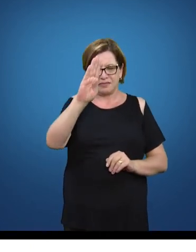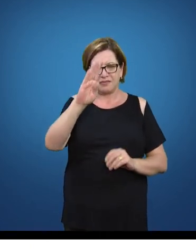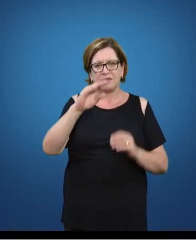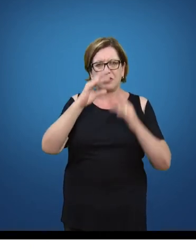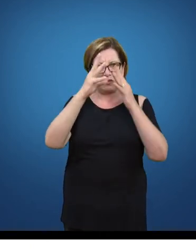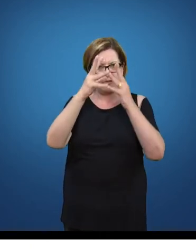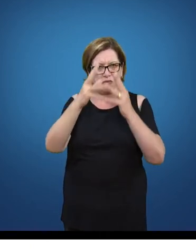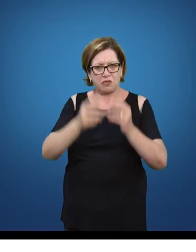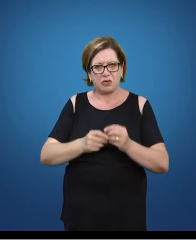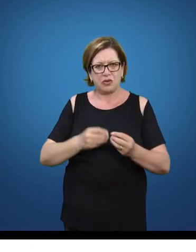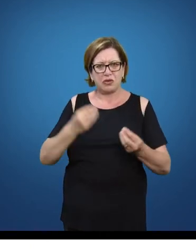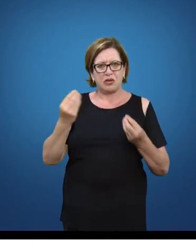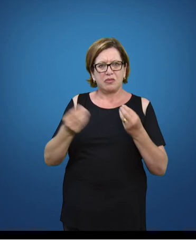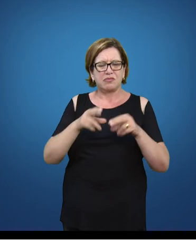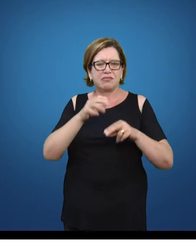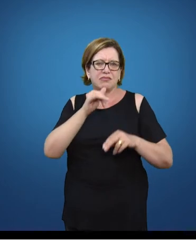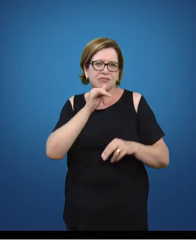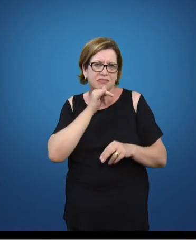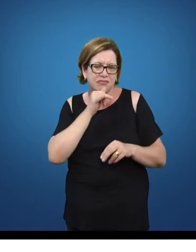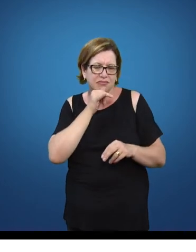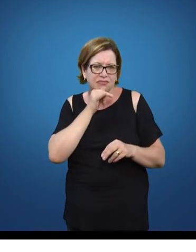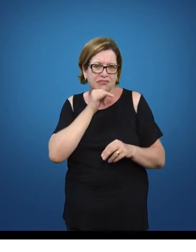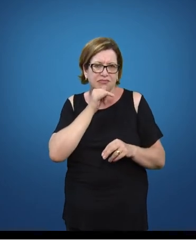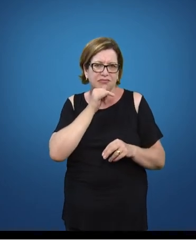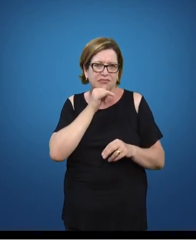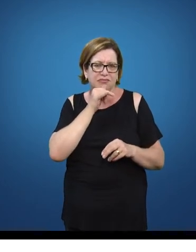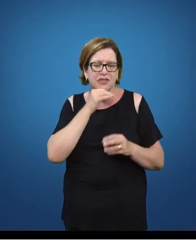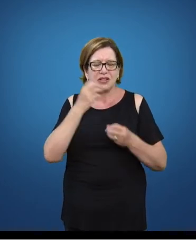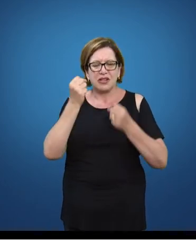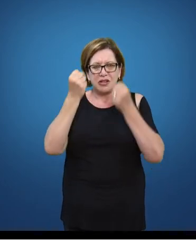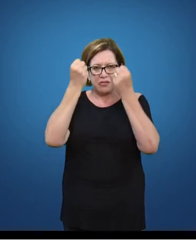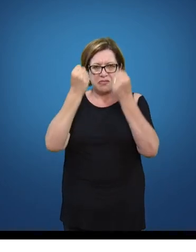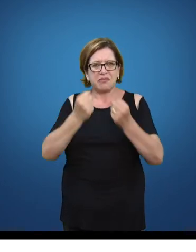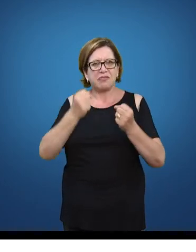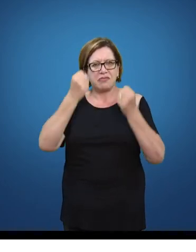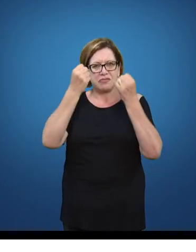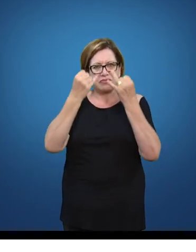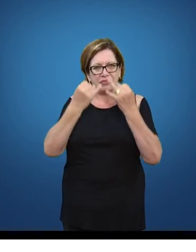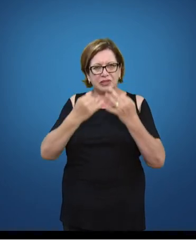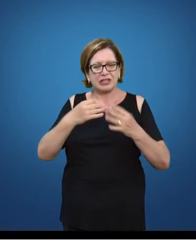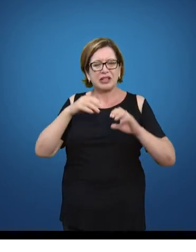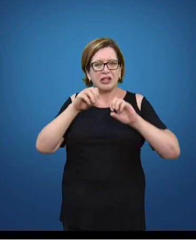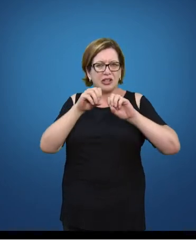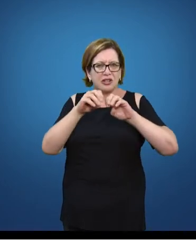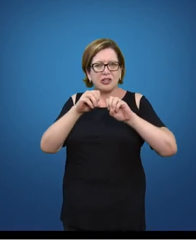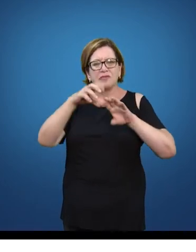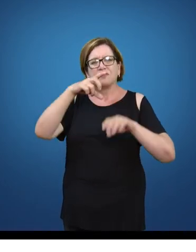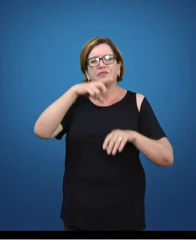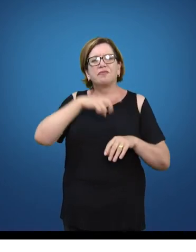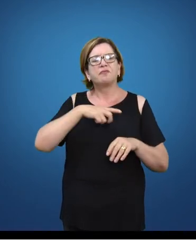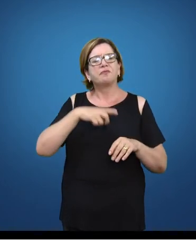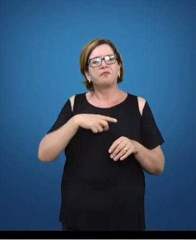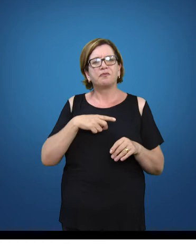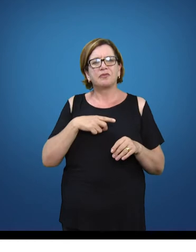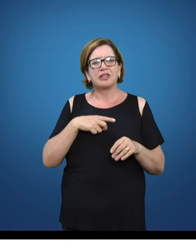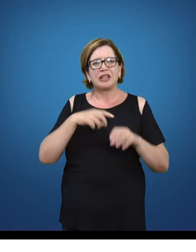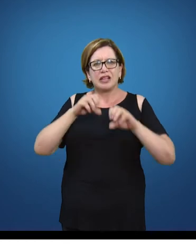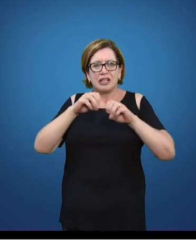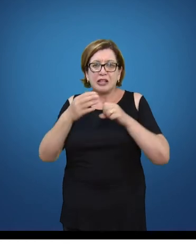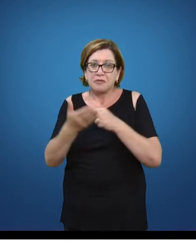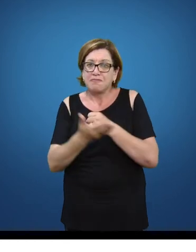modalidades então por exemplo a gente pode dizer que em educação nós temos o que a educação